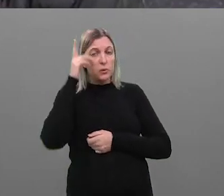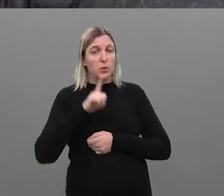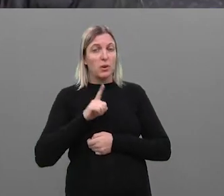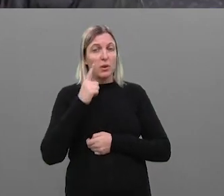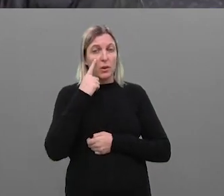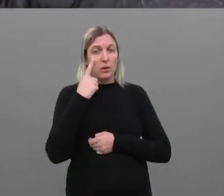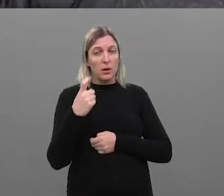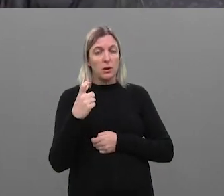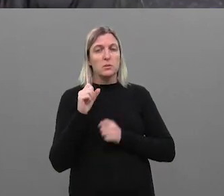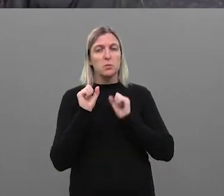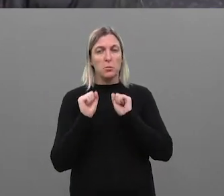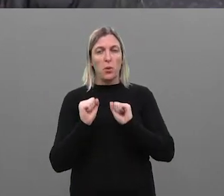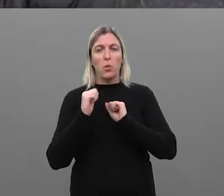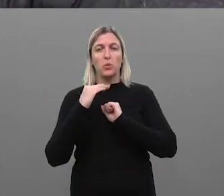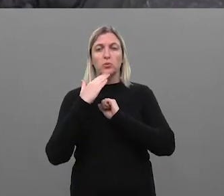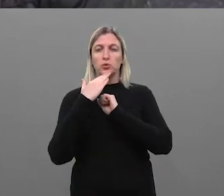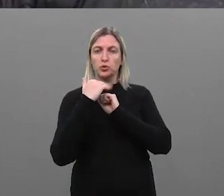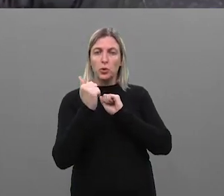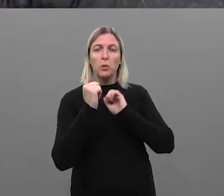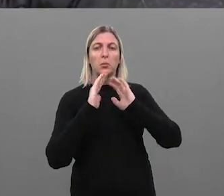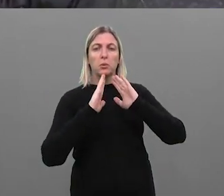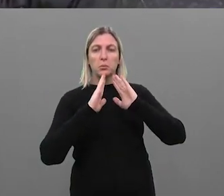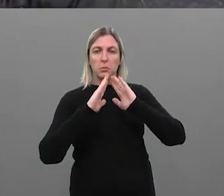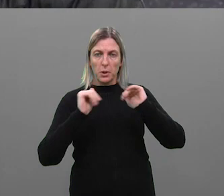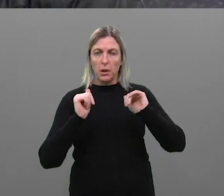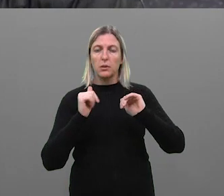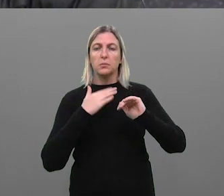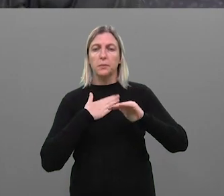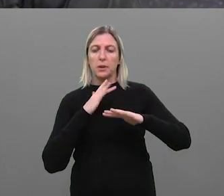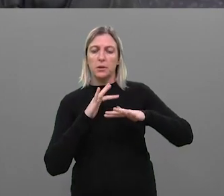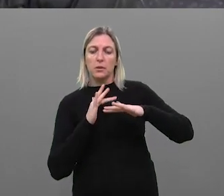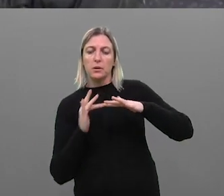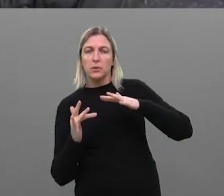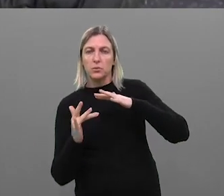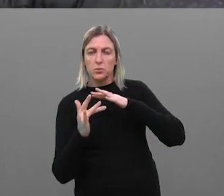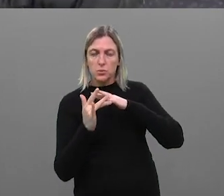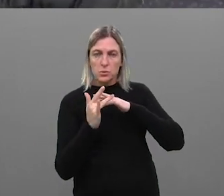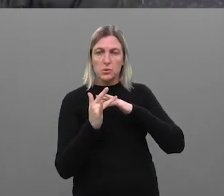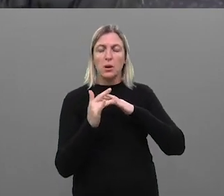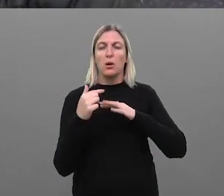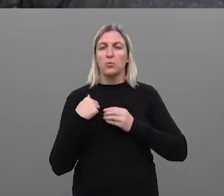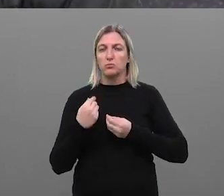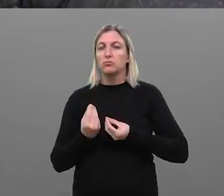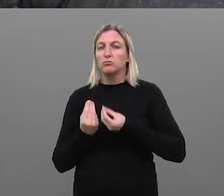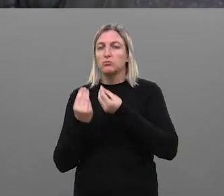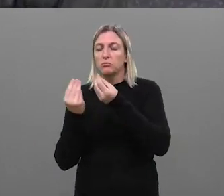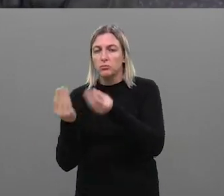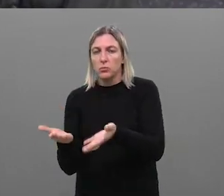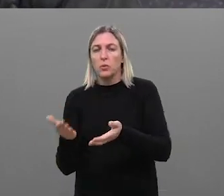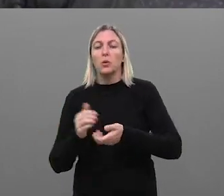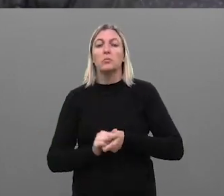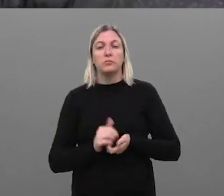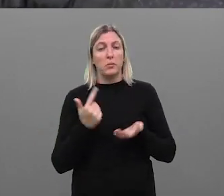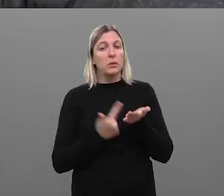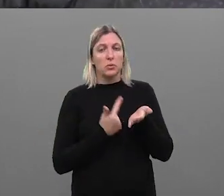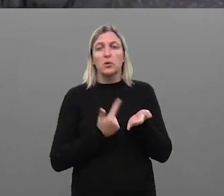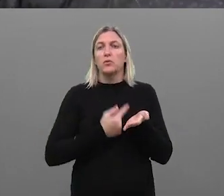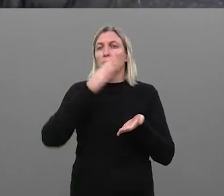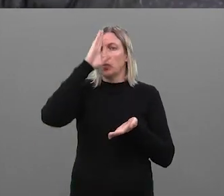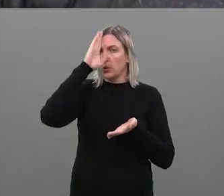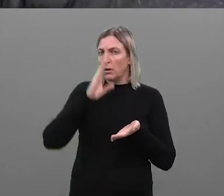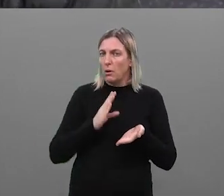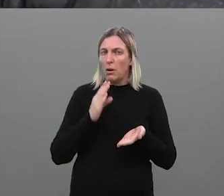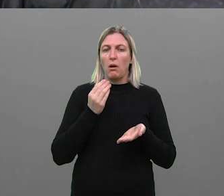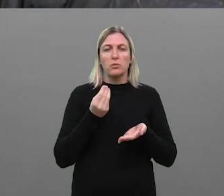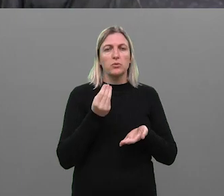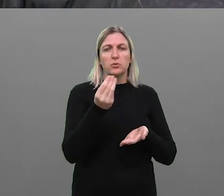que a gente dá um encaminhamento a isso né mas que a esse livro é de distribuição gratuita assim como foi o concerto inteiro